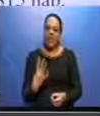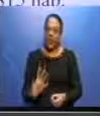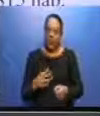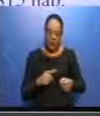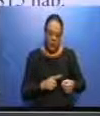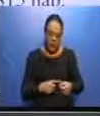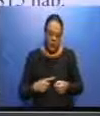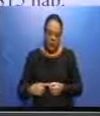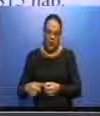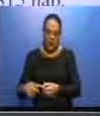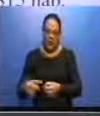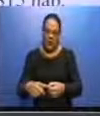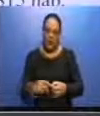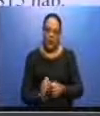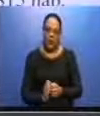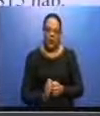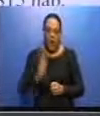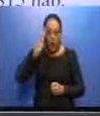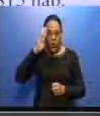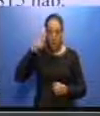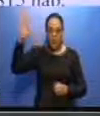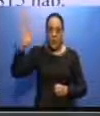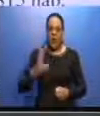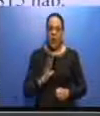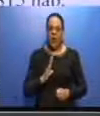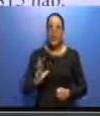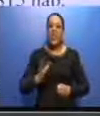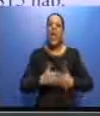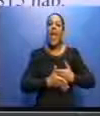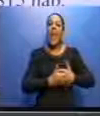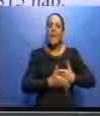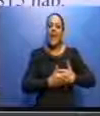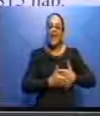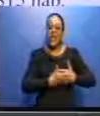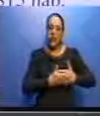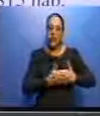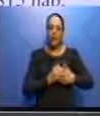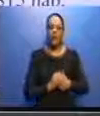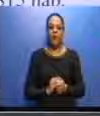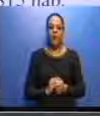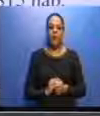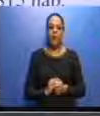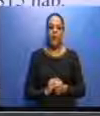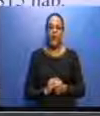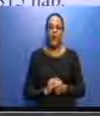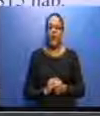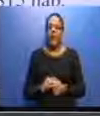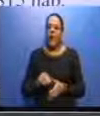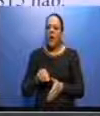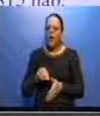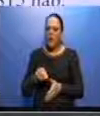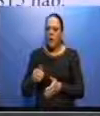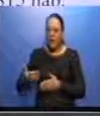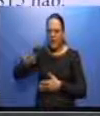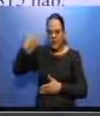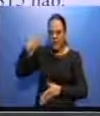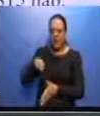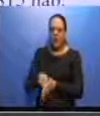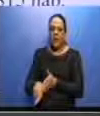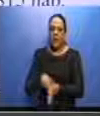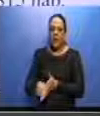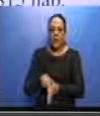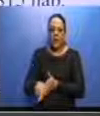o caso a ribeirão preto né quem de acordo com a estimativa do ibge 2019 tinha 703 mil habitantes